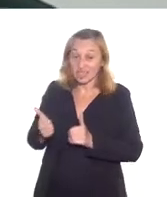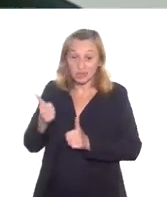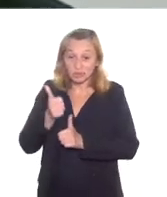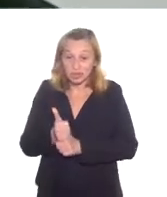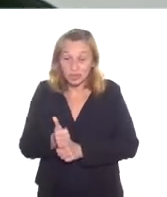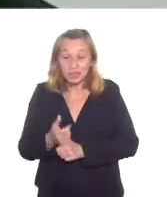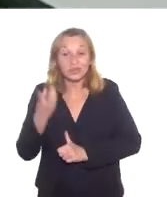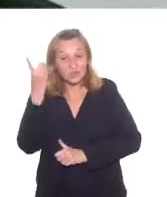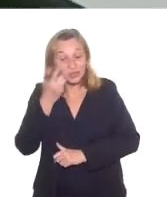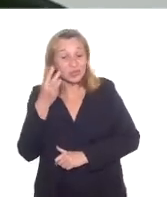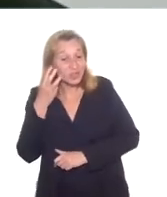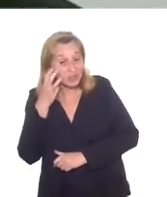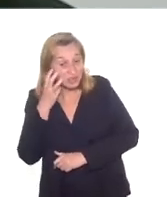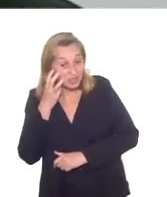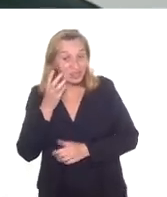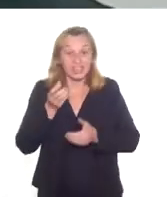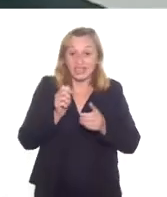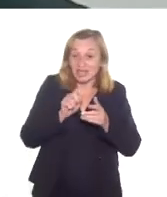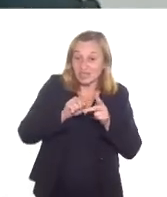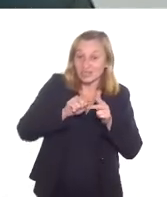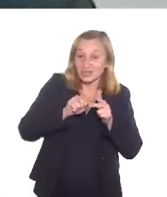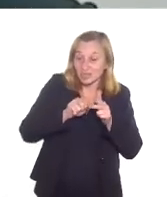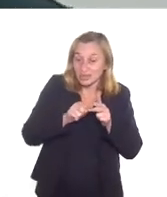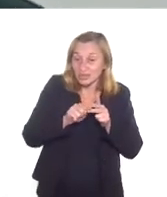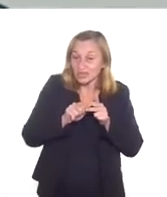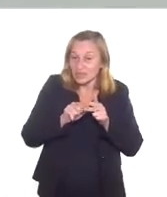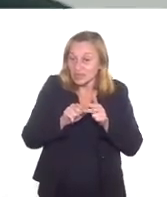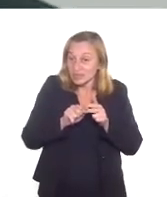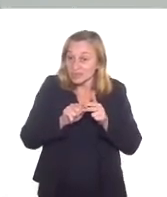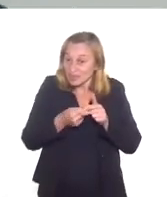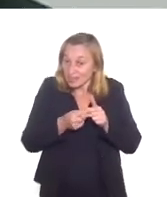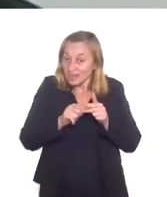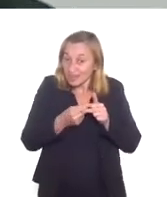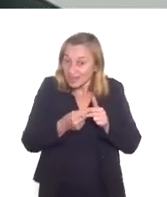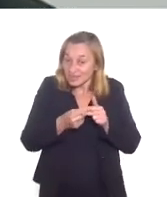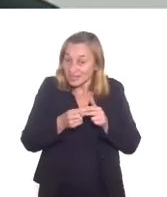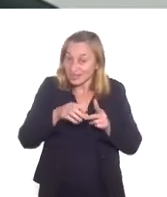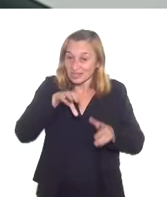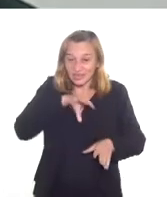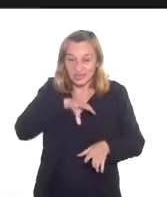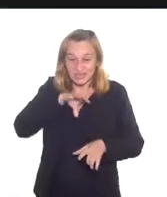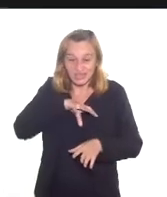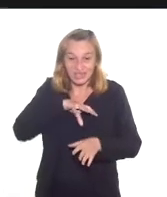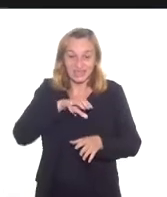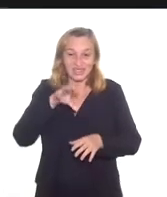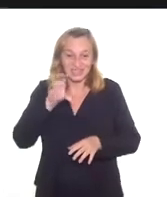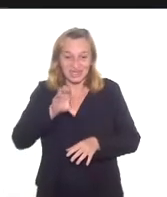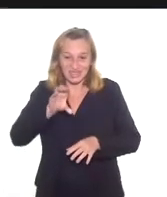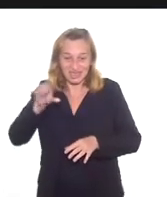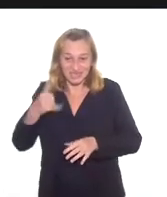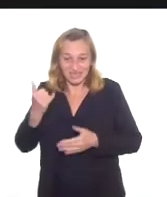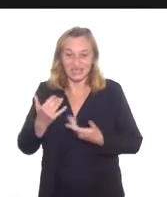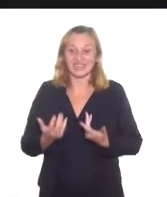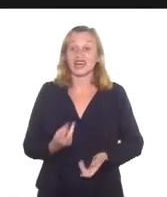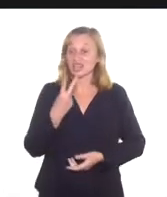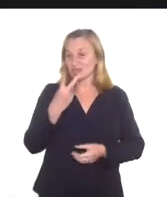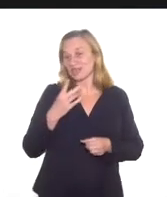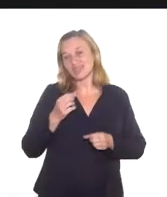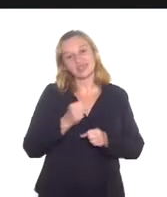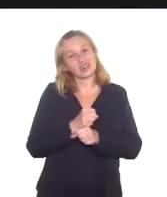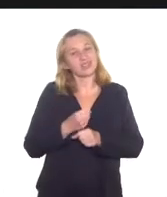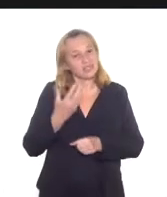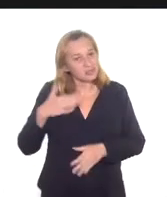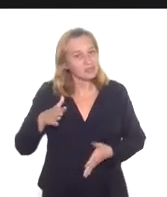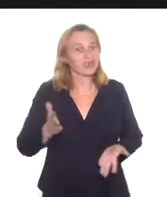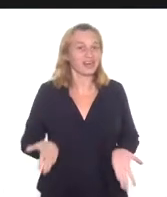deputado Valdec nas correções no nosso da CCJ. Presidente, são 2 anos e meio. Deputado